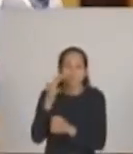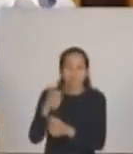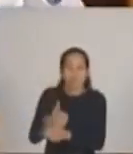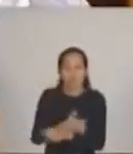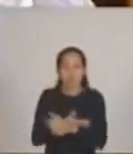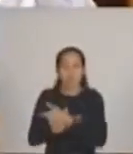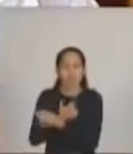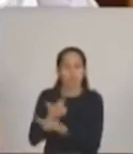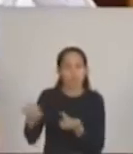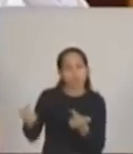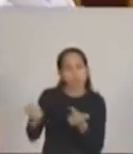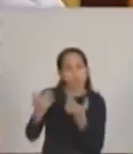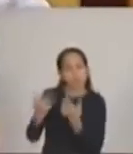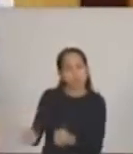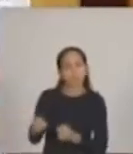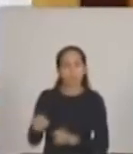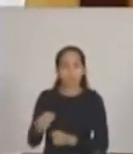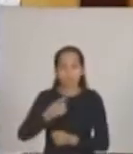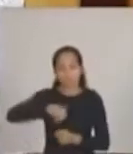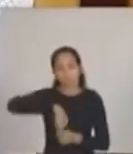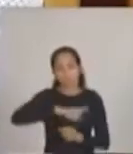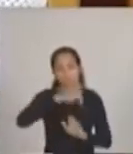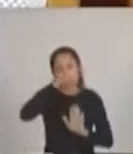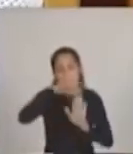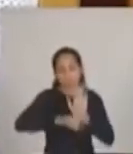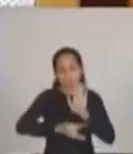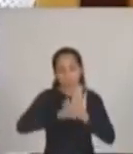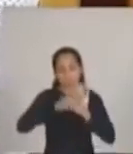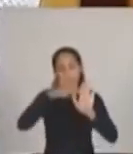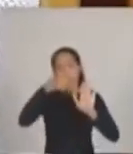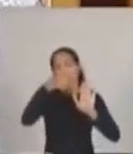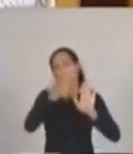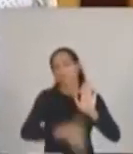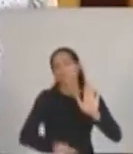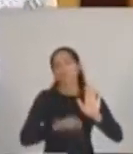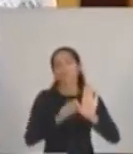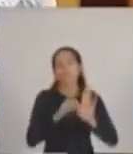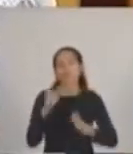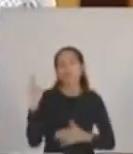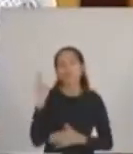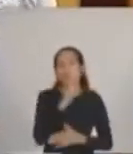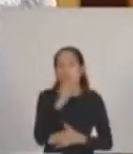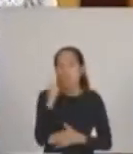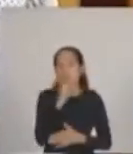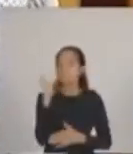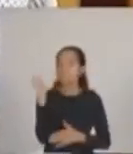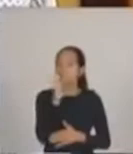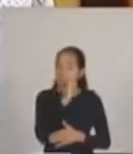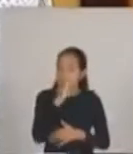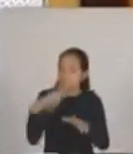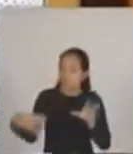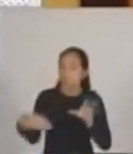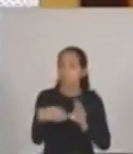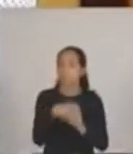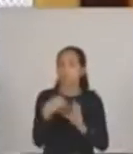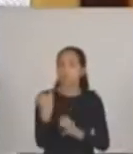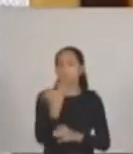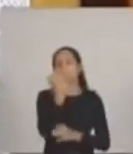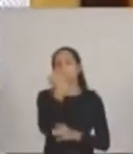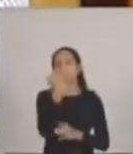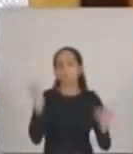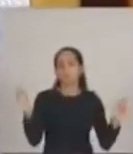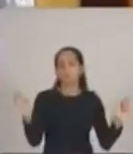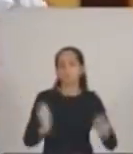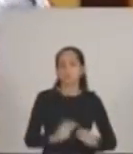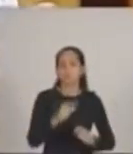nossa legislação que a gente apresentou é exatamente o caráter de urgência e emergência para que